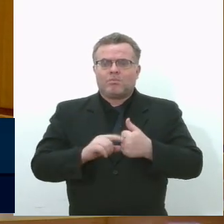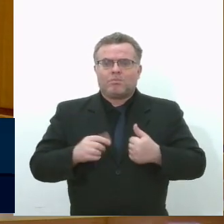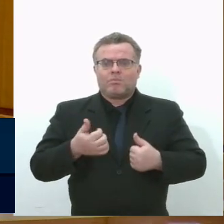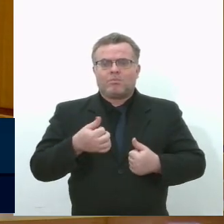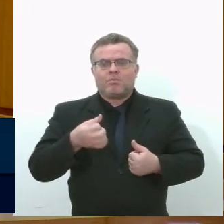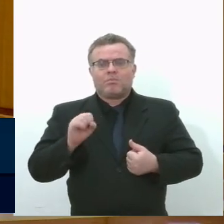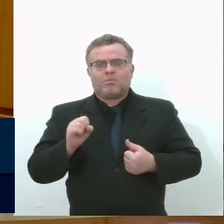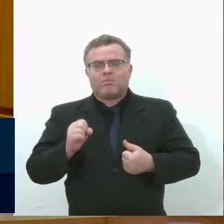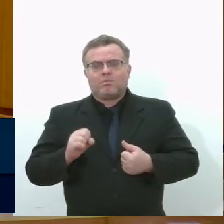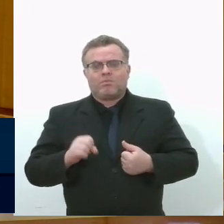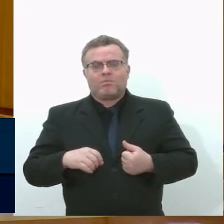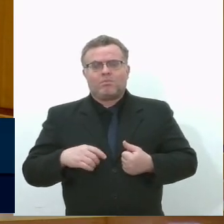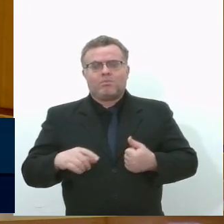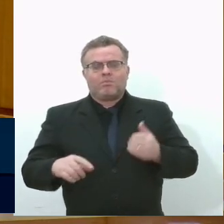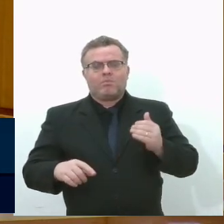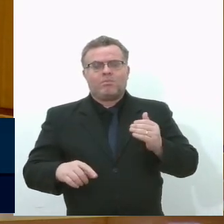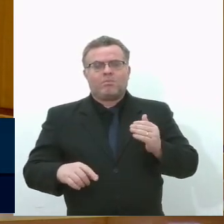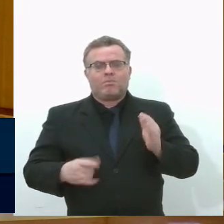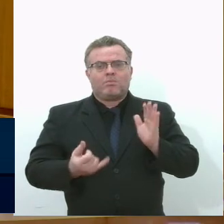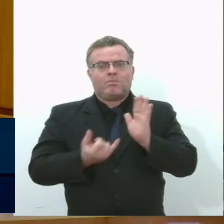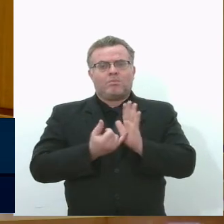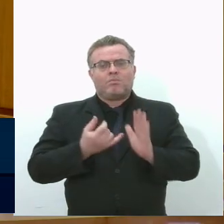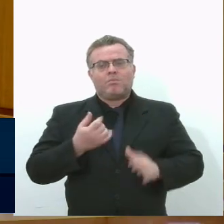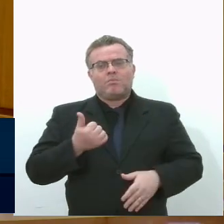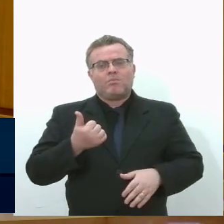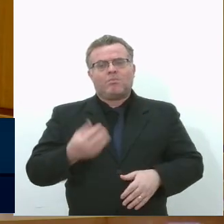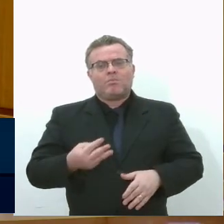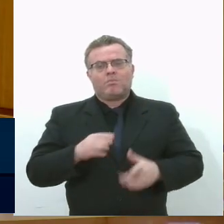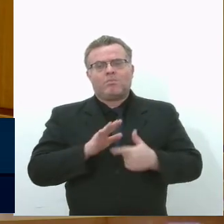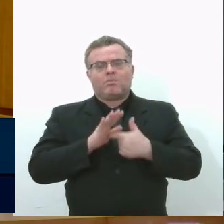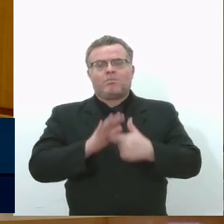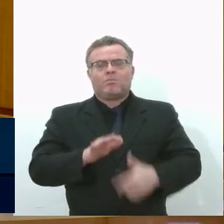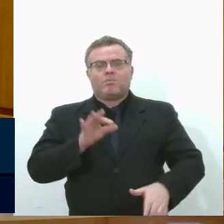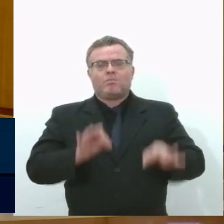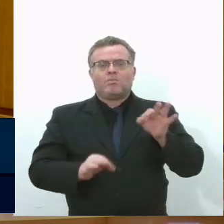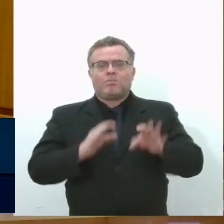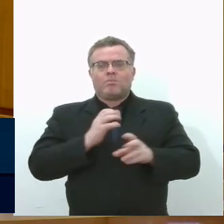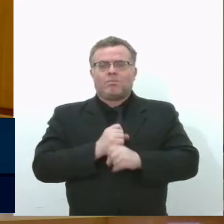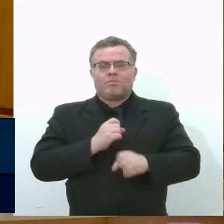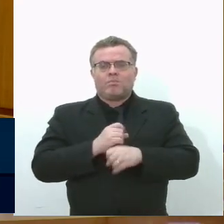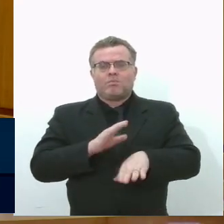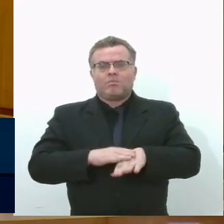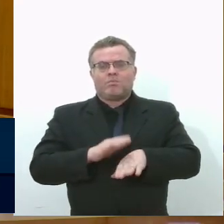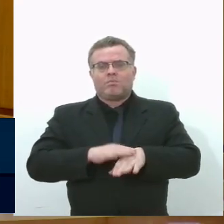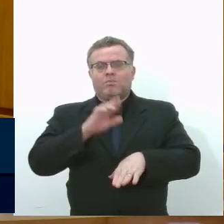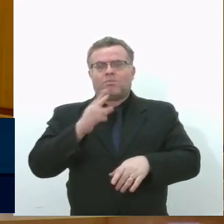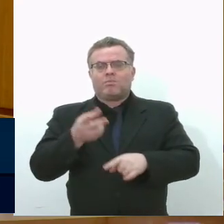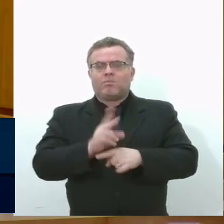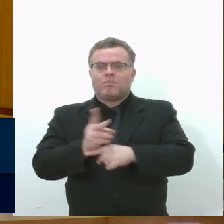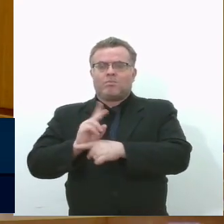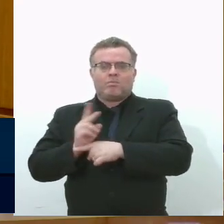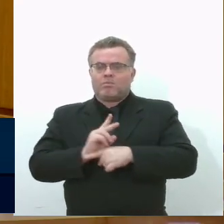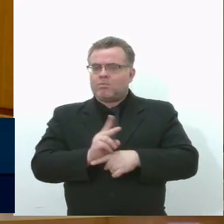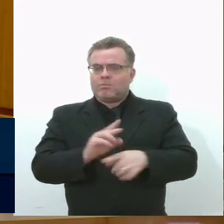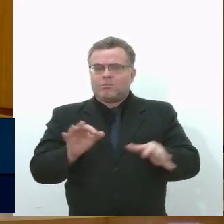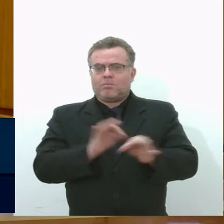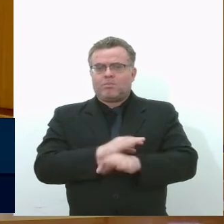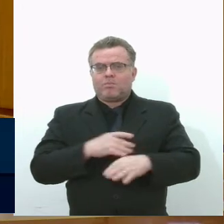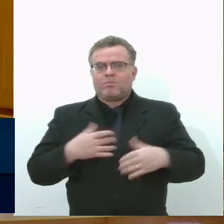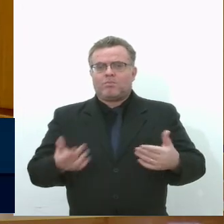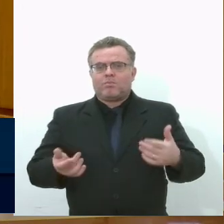item 13, fala que ao Tribunal de Contas cabe fiscalizar. Então, o Tribunal, o